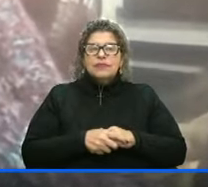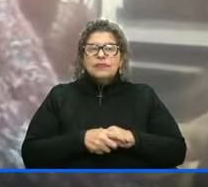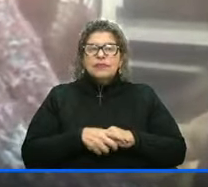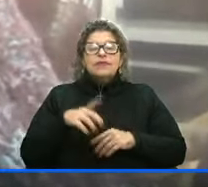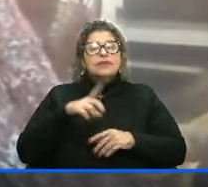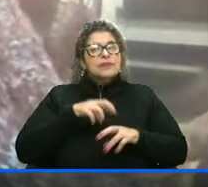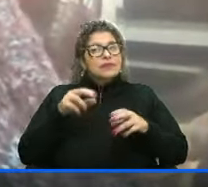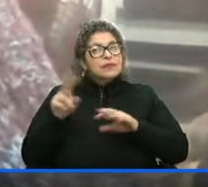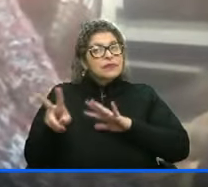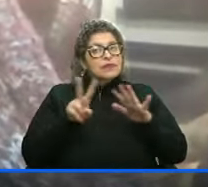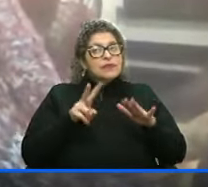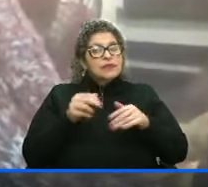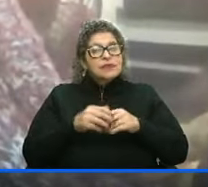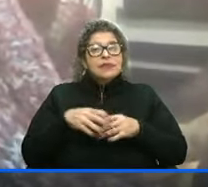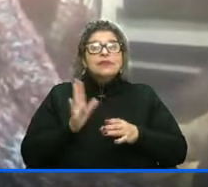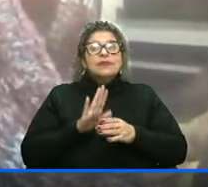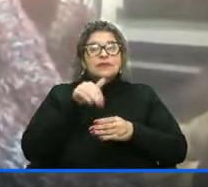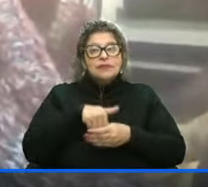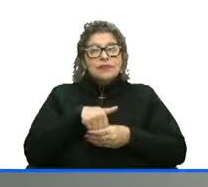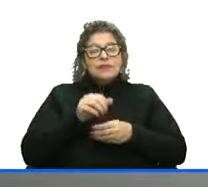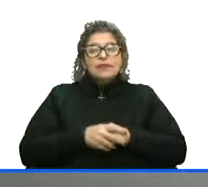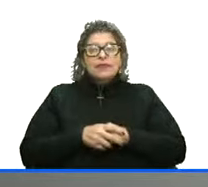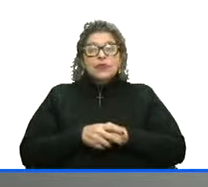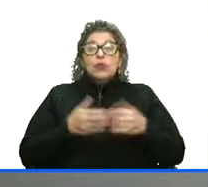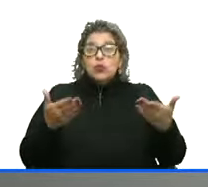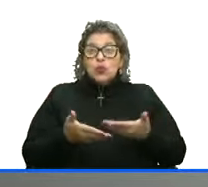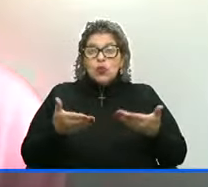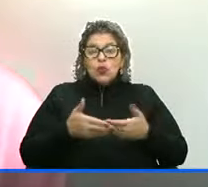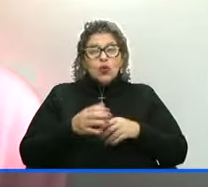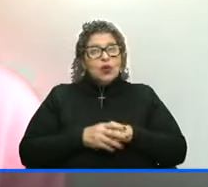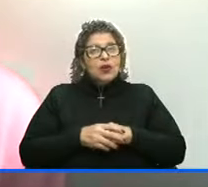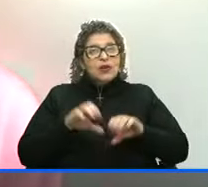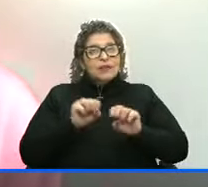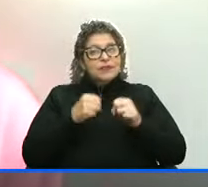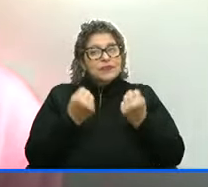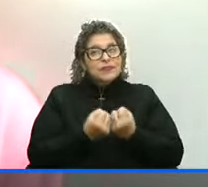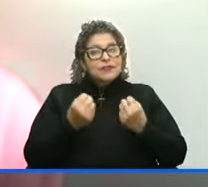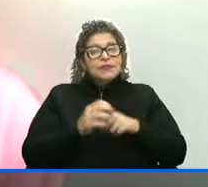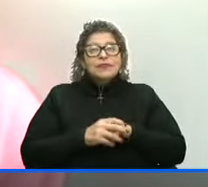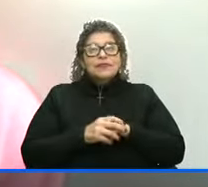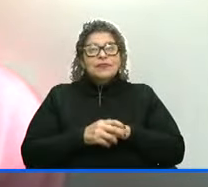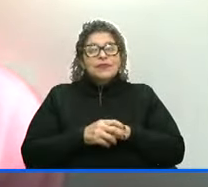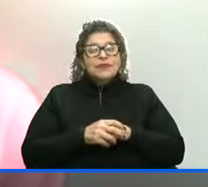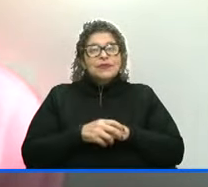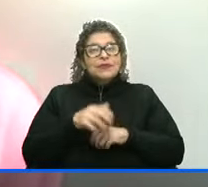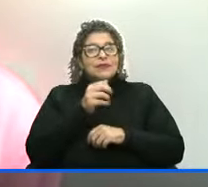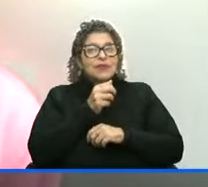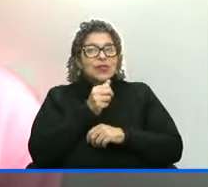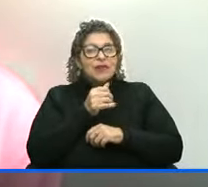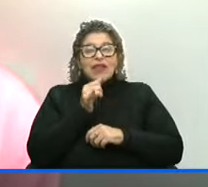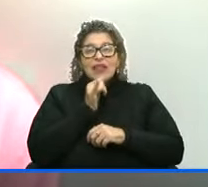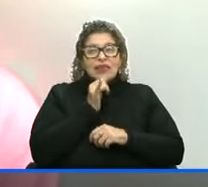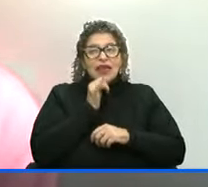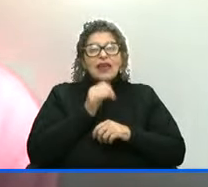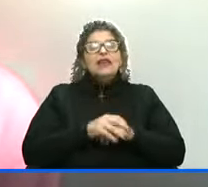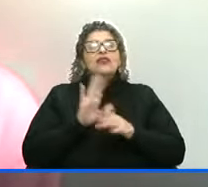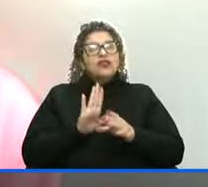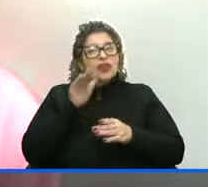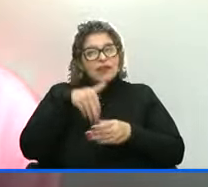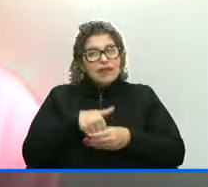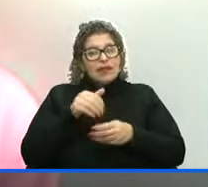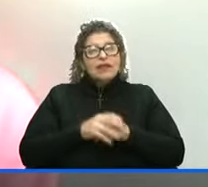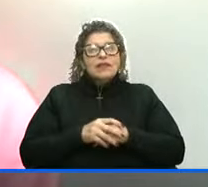temos eleições, então. Hoje o pessoal do fórum fazendo os testes e no dia 1º as eleições para o fórum e